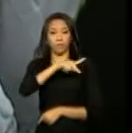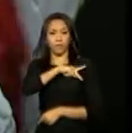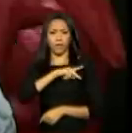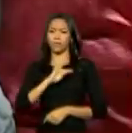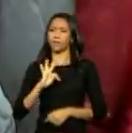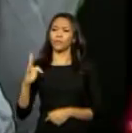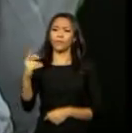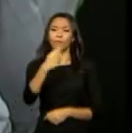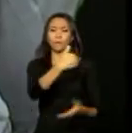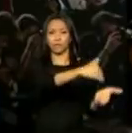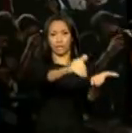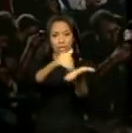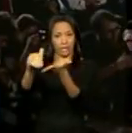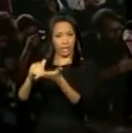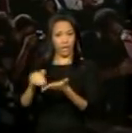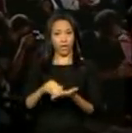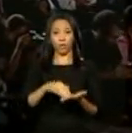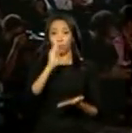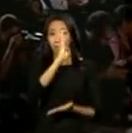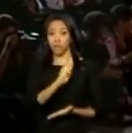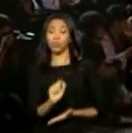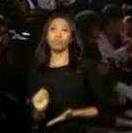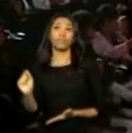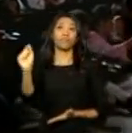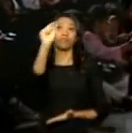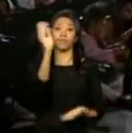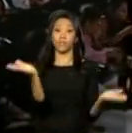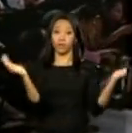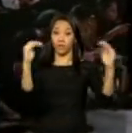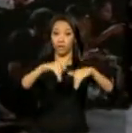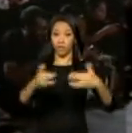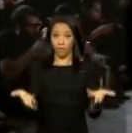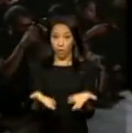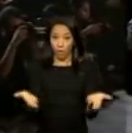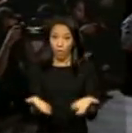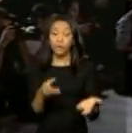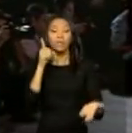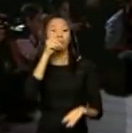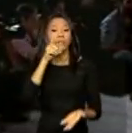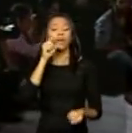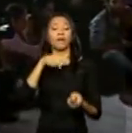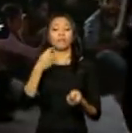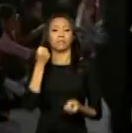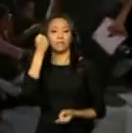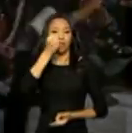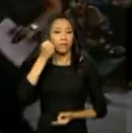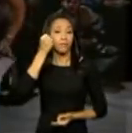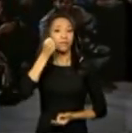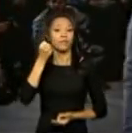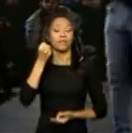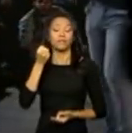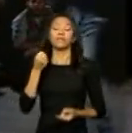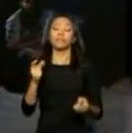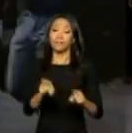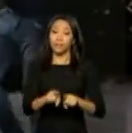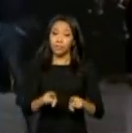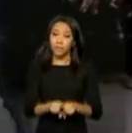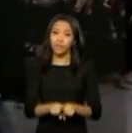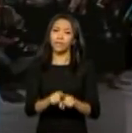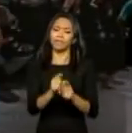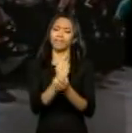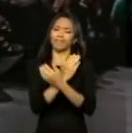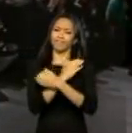de Cultura do nosso Brasil aqui presentes, deputados, senadores, e um grande e